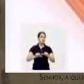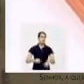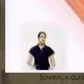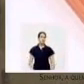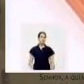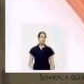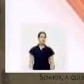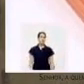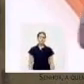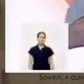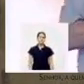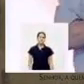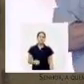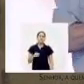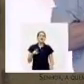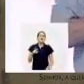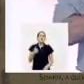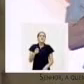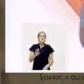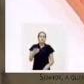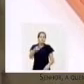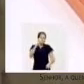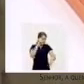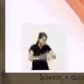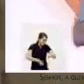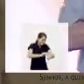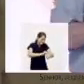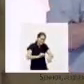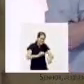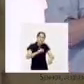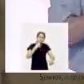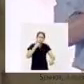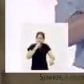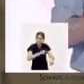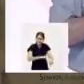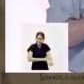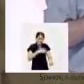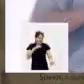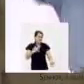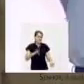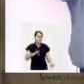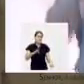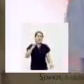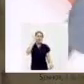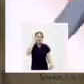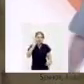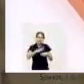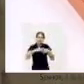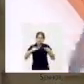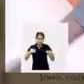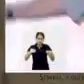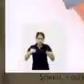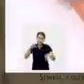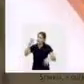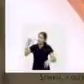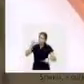o dia seguinte não tem cicatriz nenhuma. É Deus renovando a santidade do seu corpo, a beleza do seu corpo, o cuidado com o